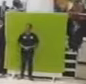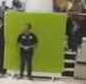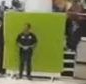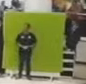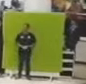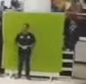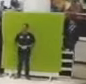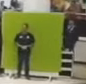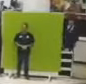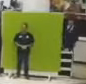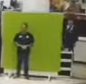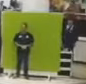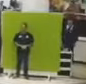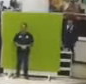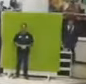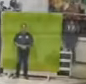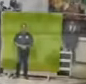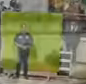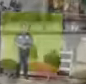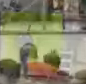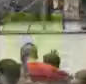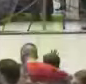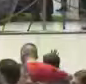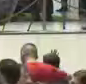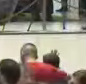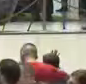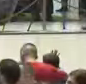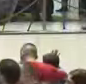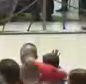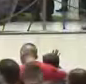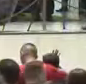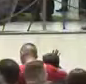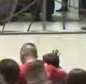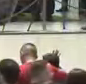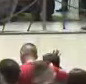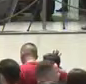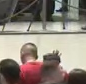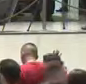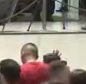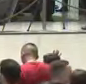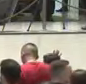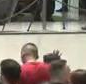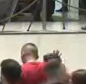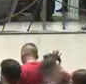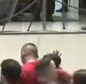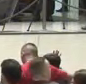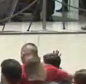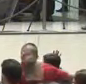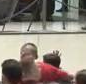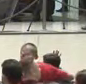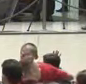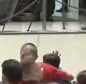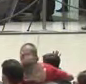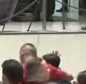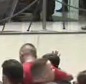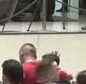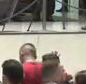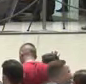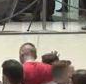Está se aproximando a décima quarta. Chegou a décima quinta. Já temos